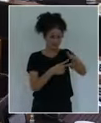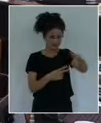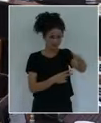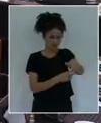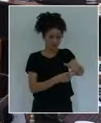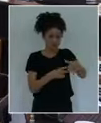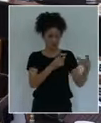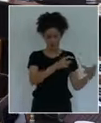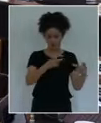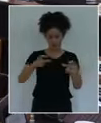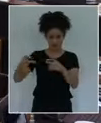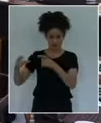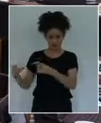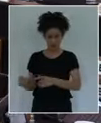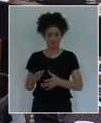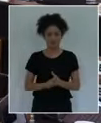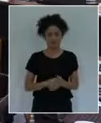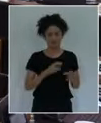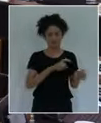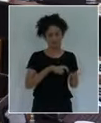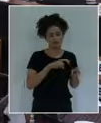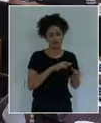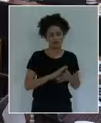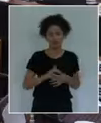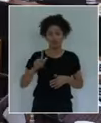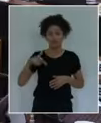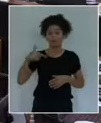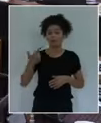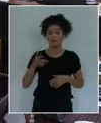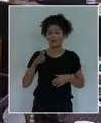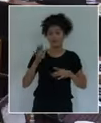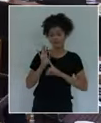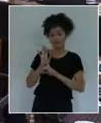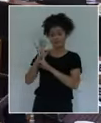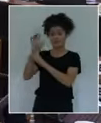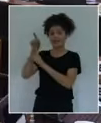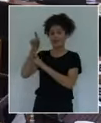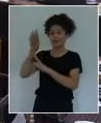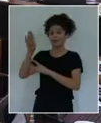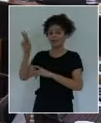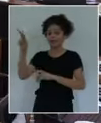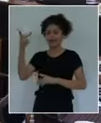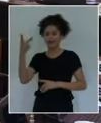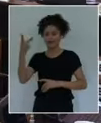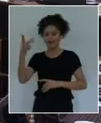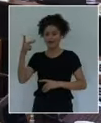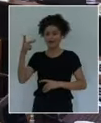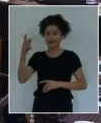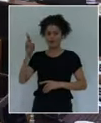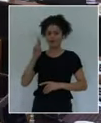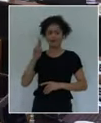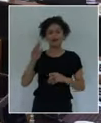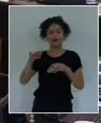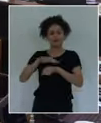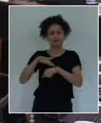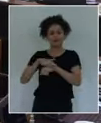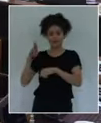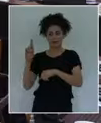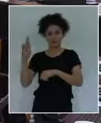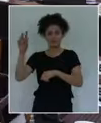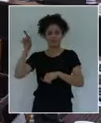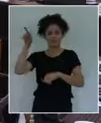já colocamos nos sistemas e vamos levar em Belo Horizonte na terça-feira, que tem um pessoal de Brasília lá nos esperando. E a maioria dos nossos recursos é para a